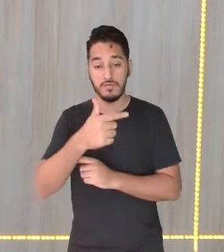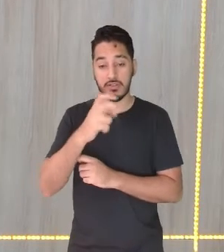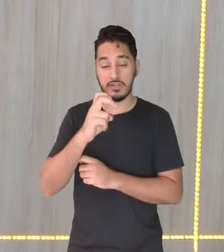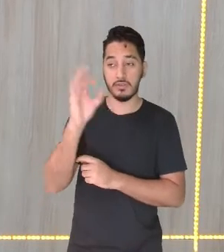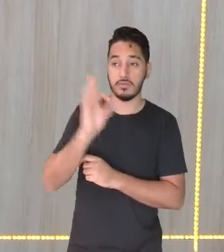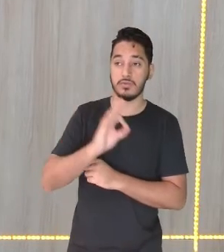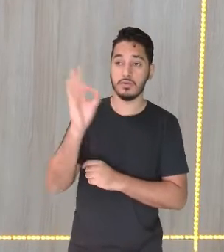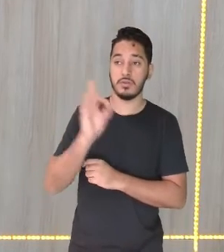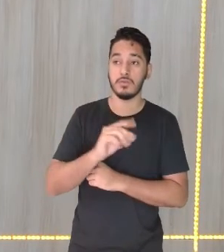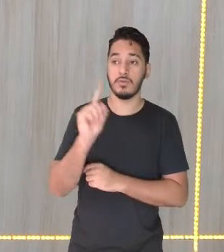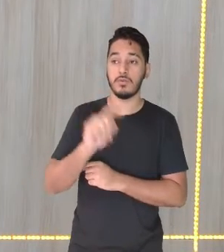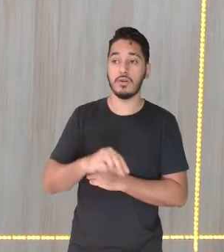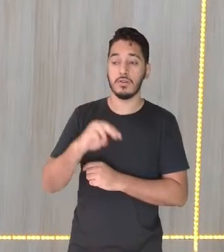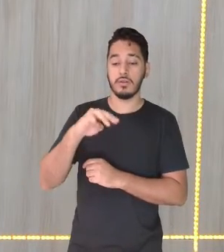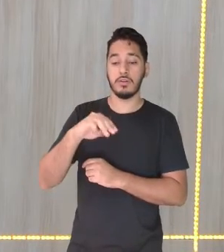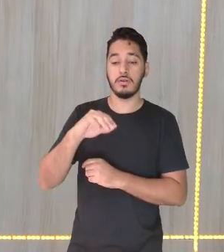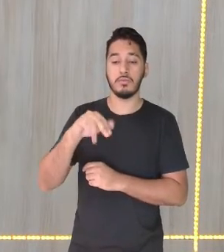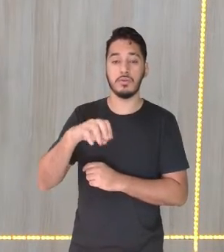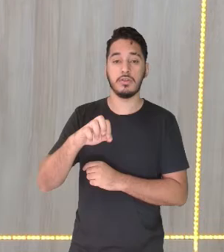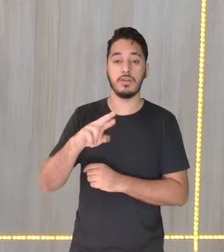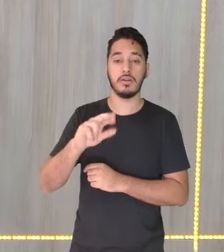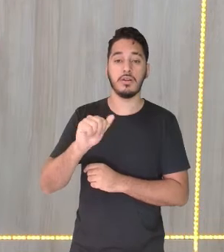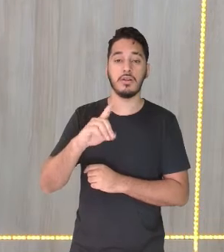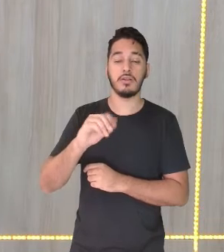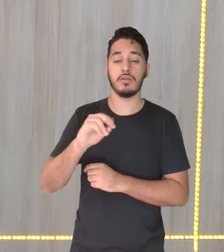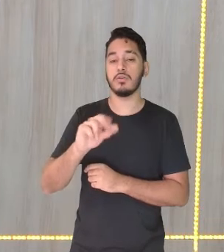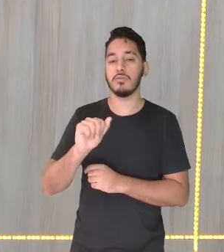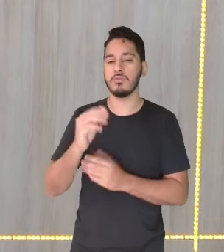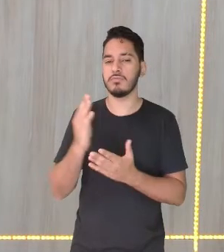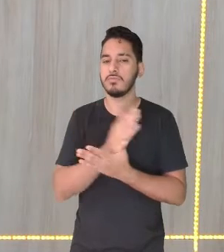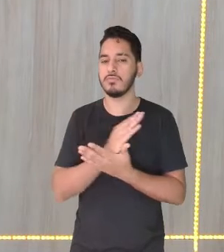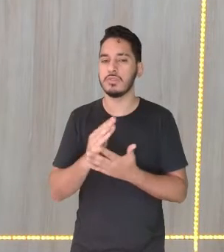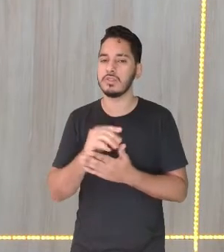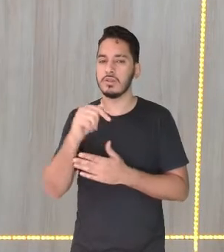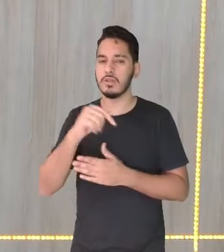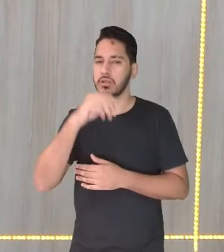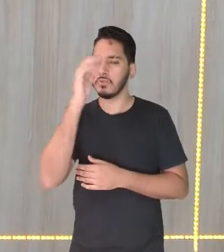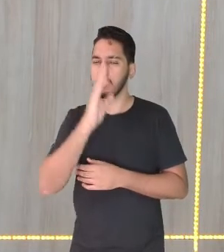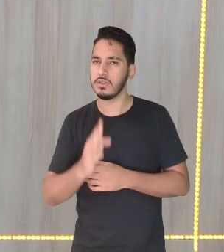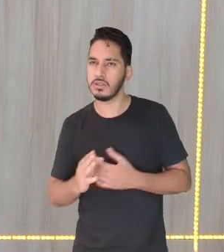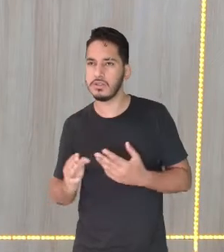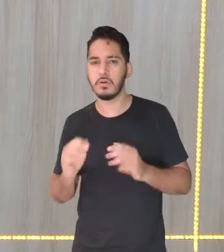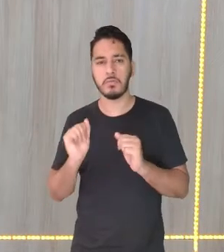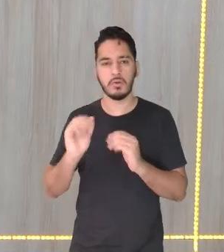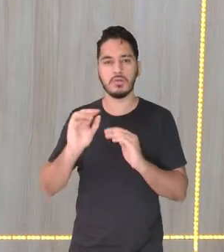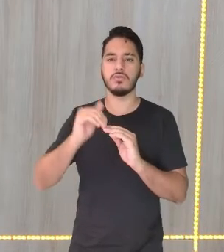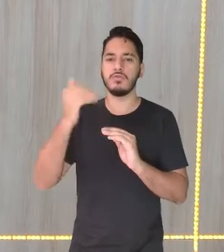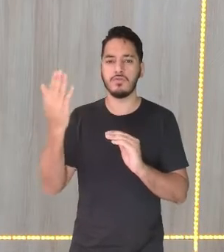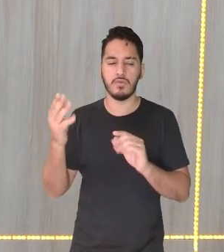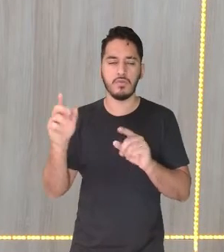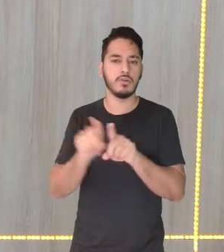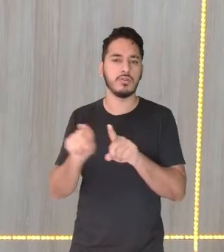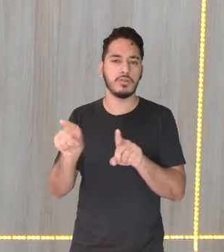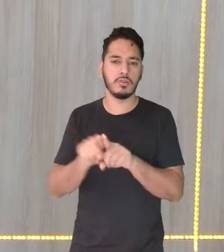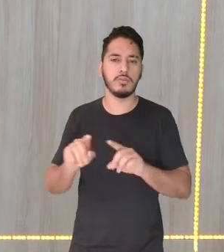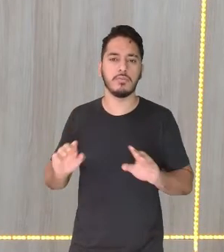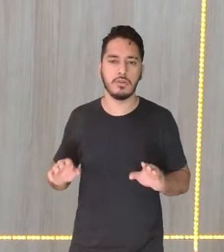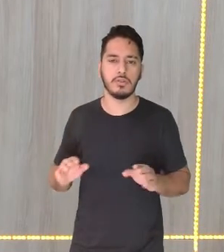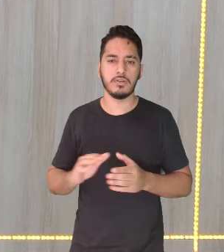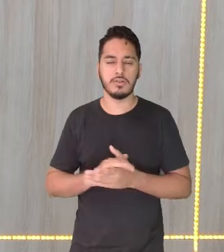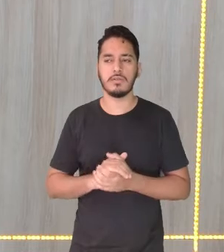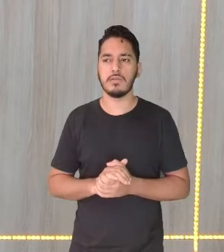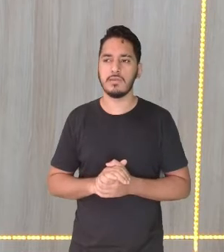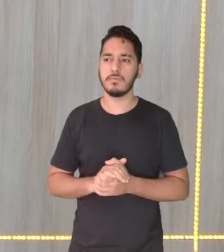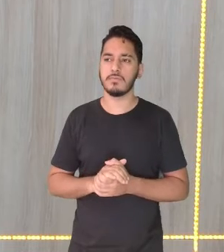que não necessariamente são nacionais, vale a pena salientar. Essas mineradoras podem ser também estrangeiras,